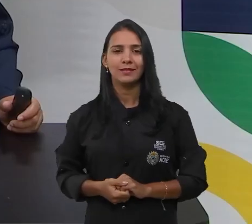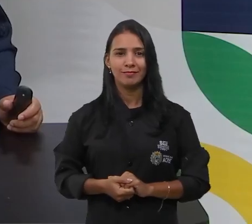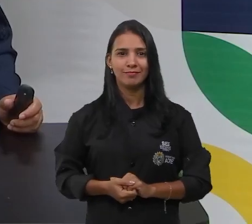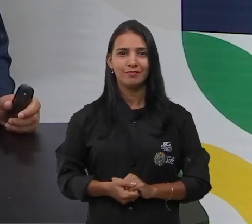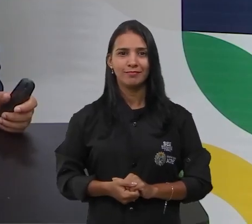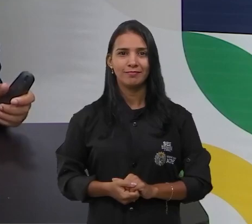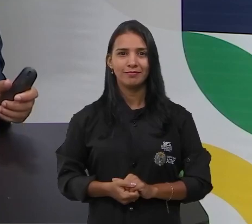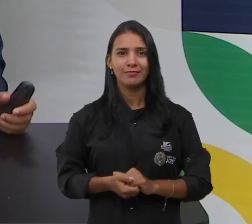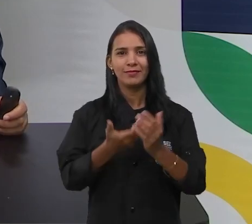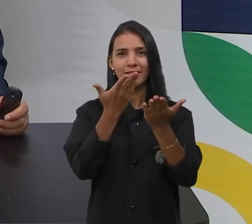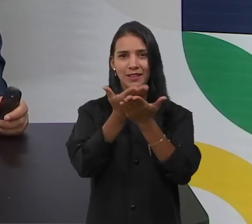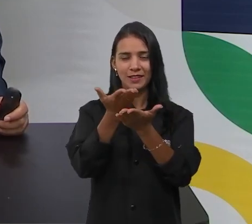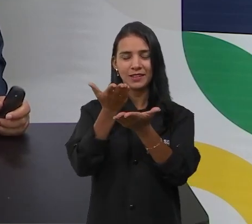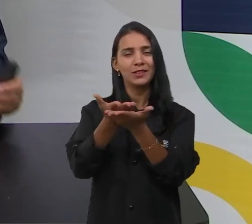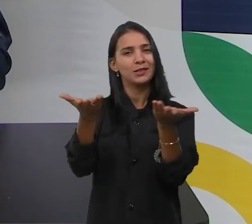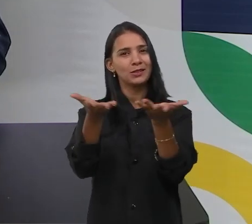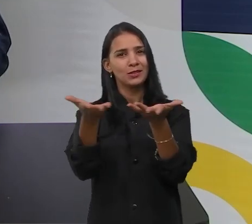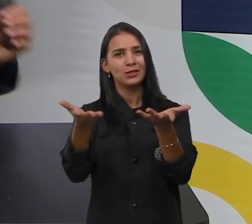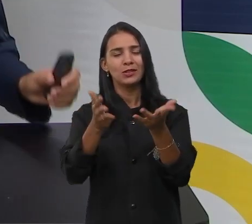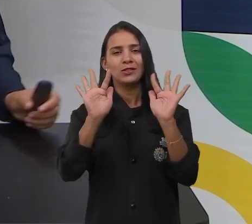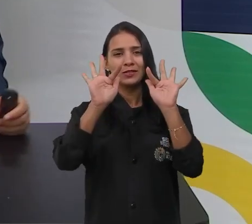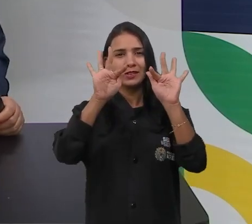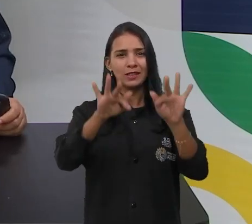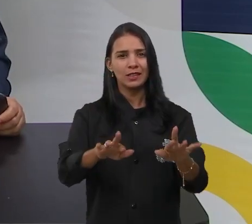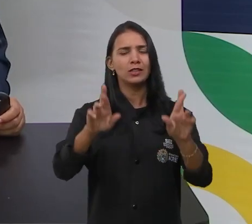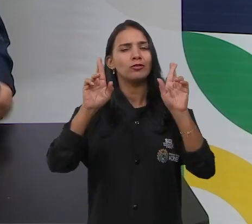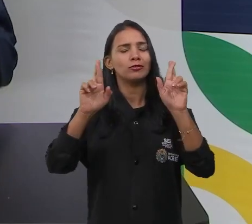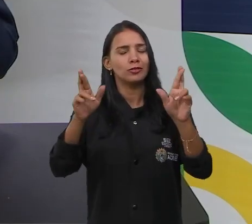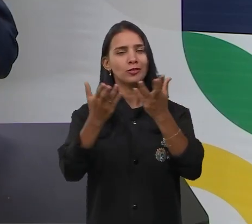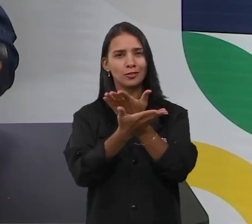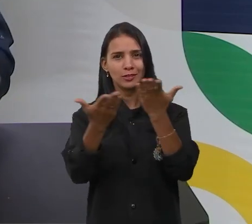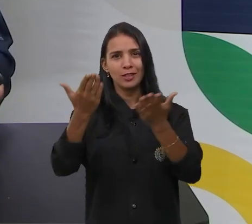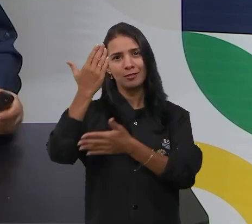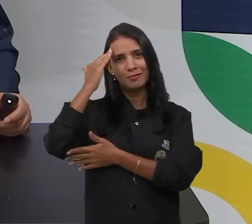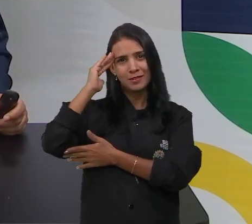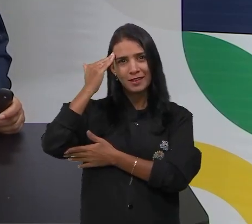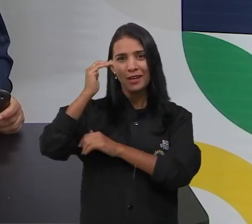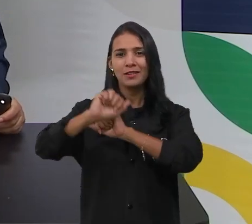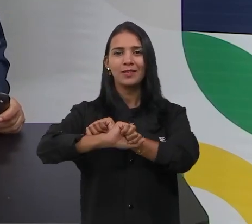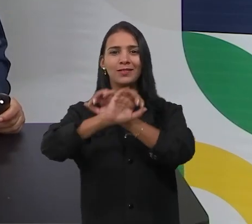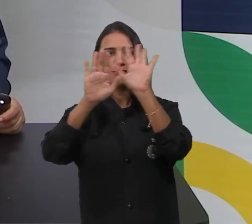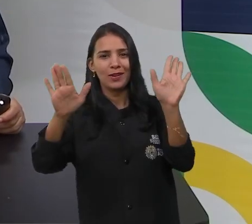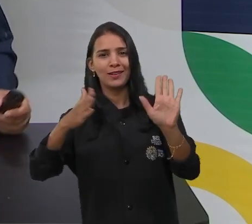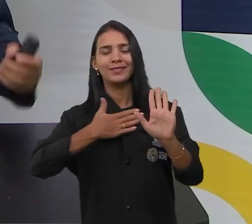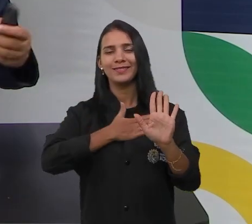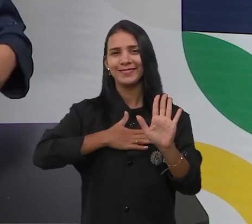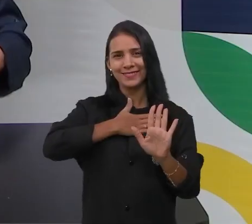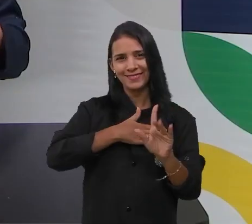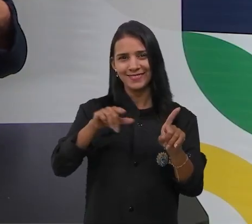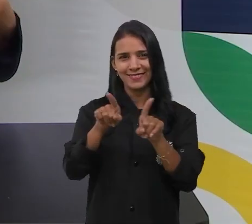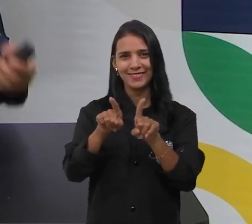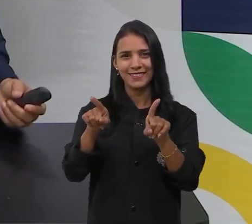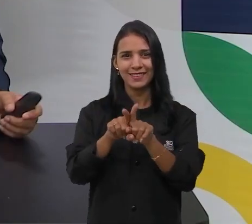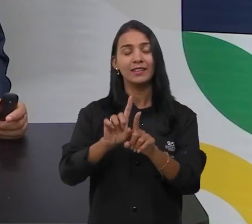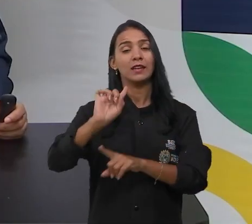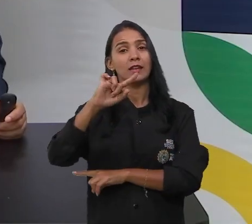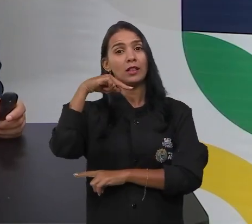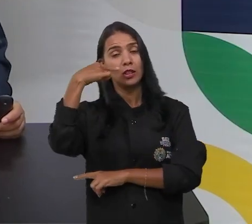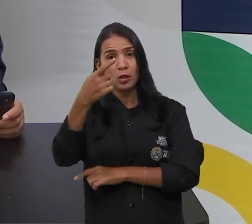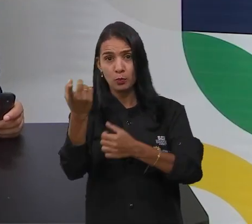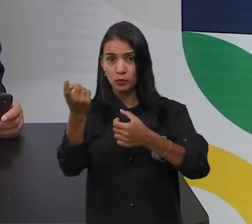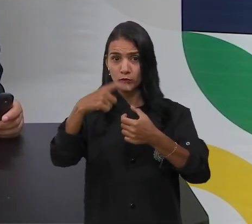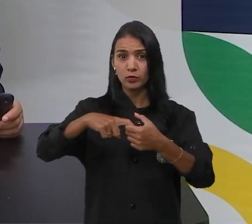então, essa foi a nossa aula. Espero que vocês tenham compreendido, espero que vocês tenham gostado. Nós vamos dar